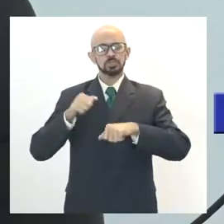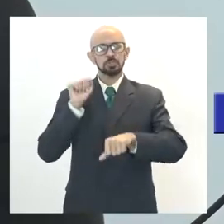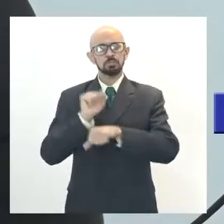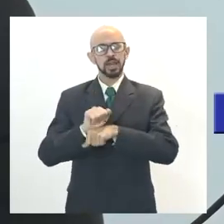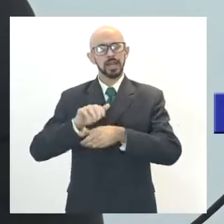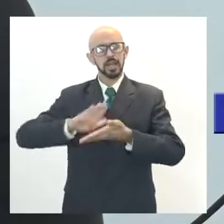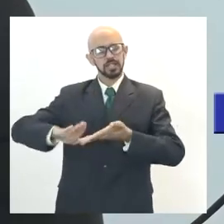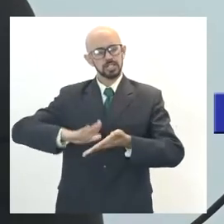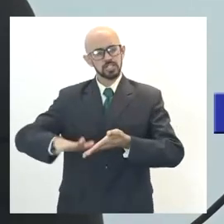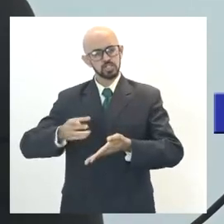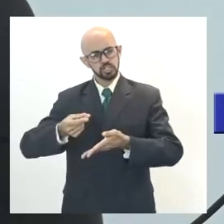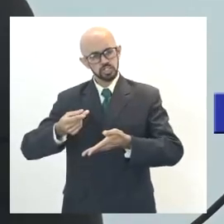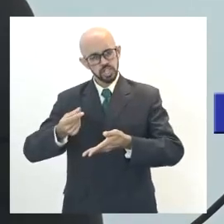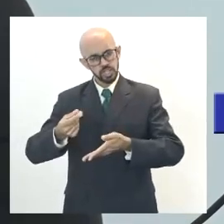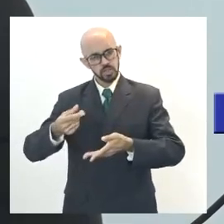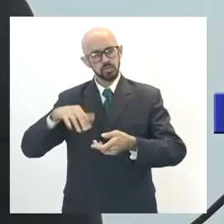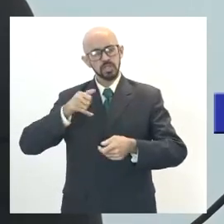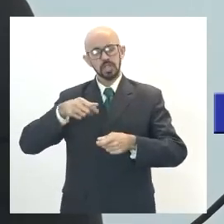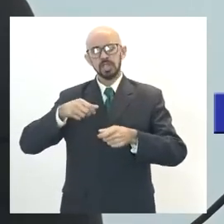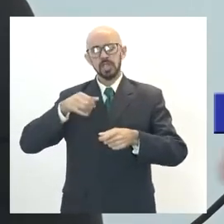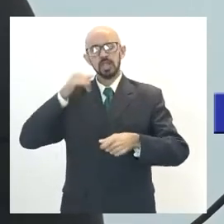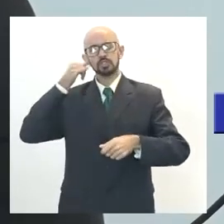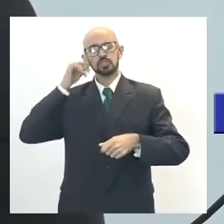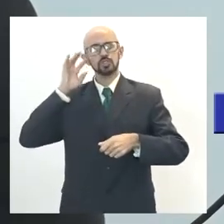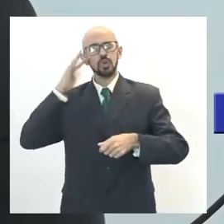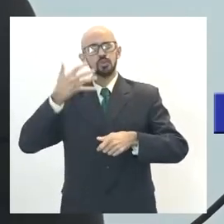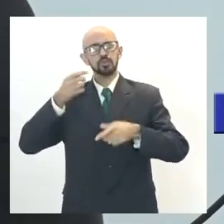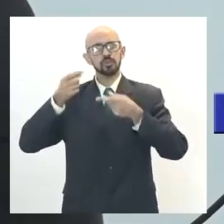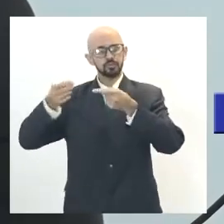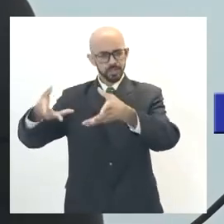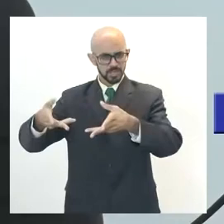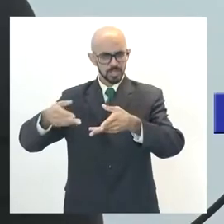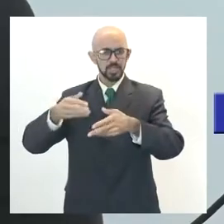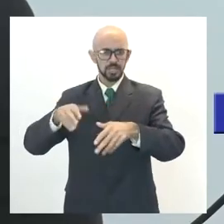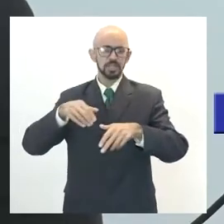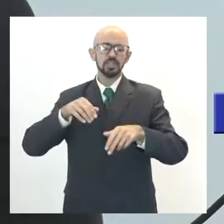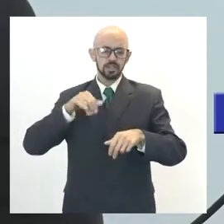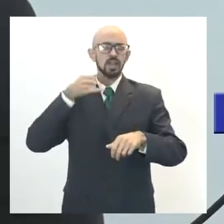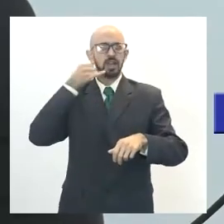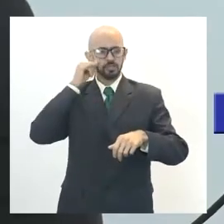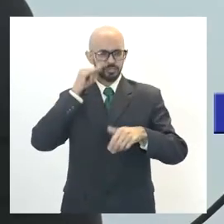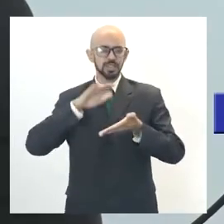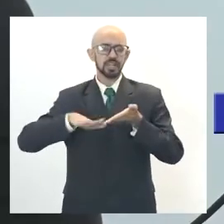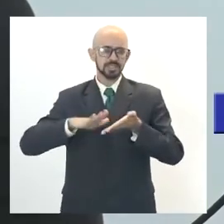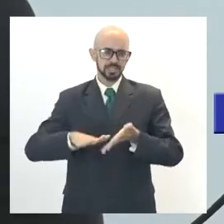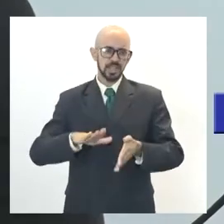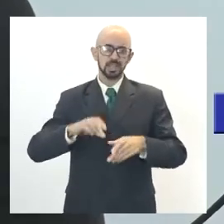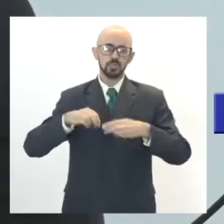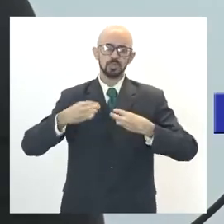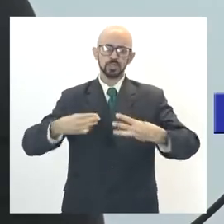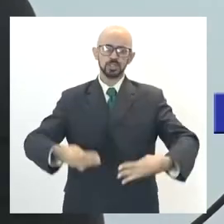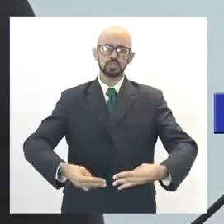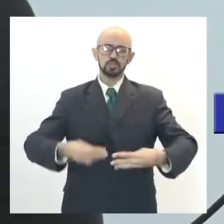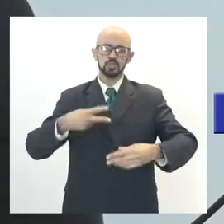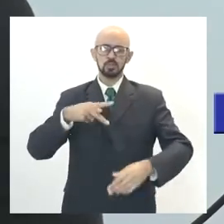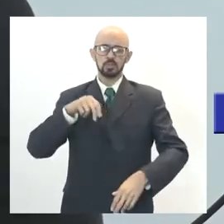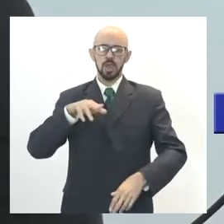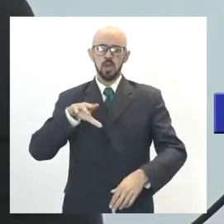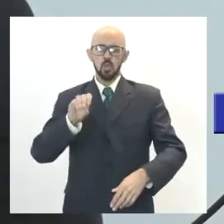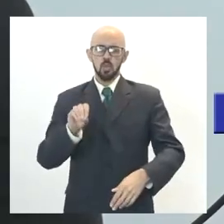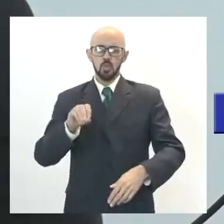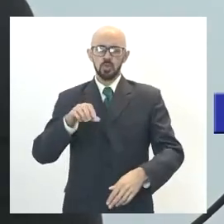não vamos privatizar porque vai ser mais eficiente então em resumo a proposta é essa e o ministro Paulo Guedes ele apresenta